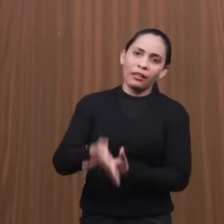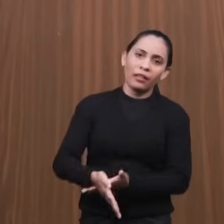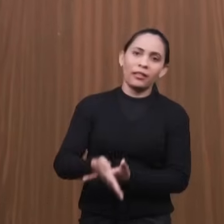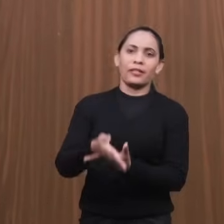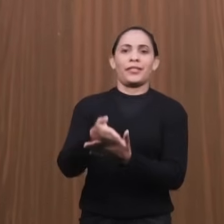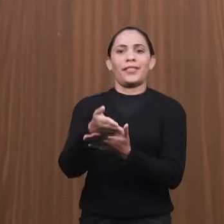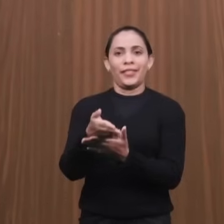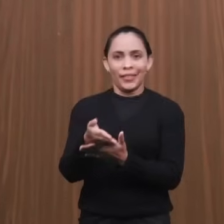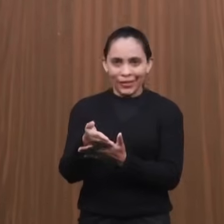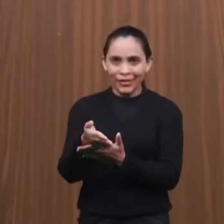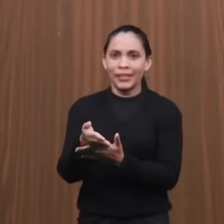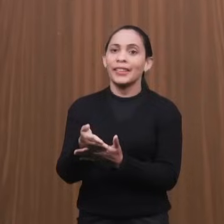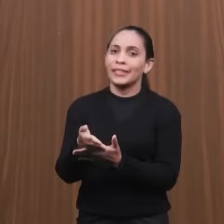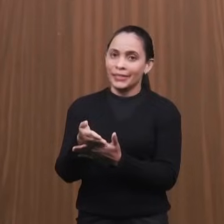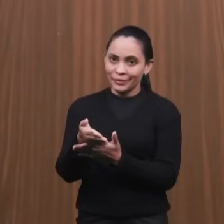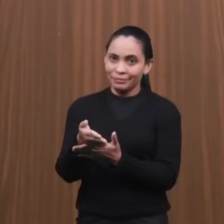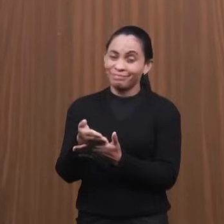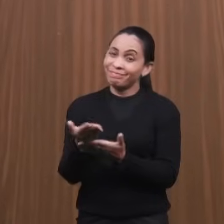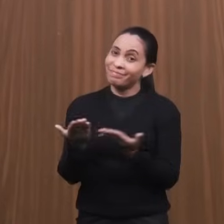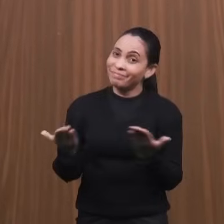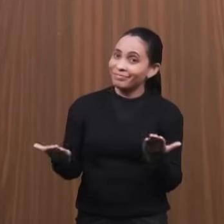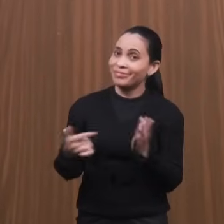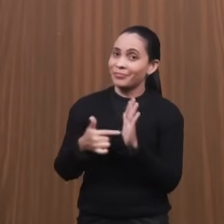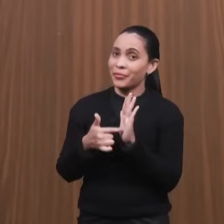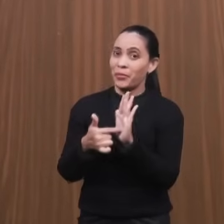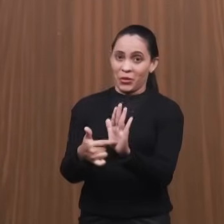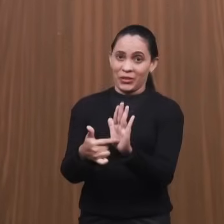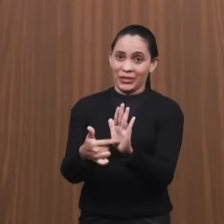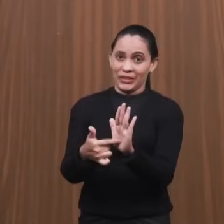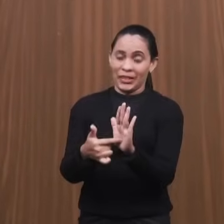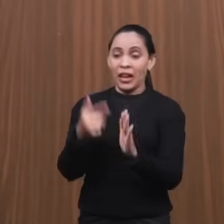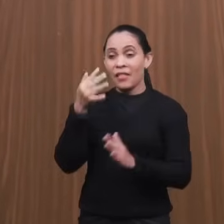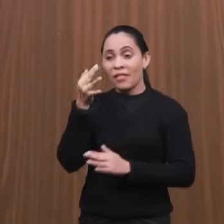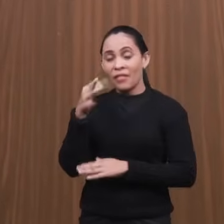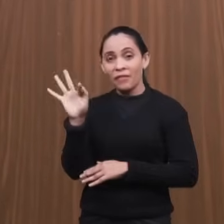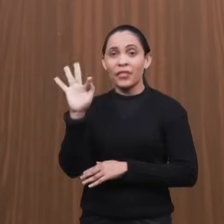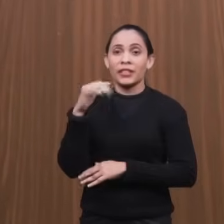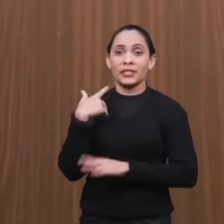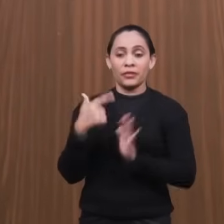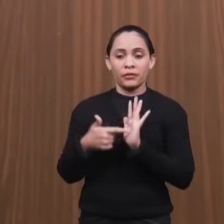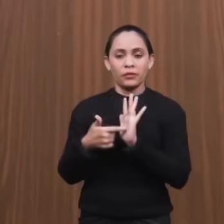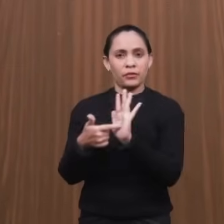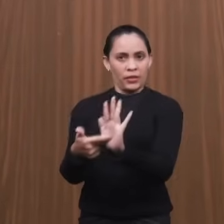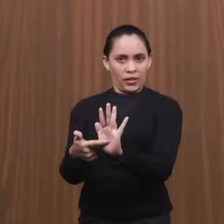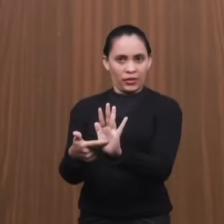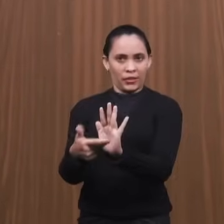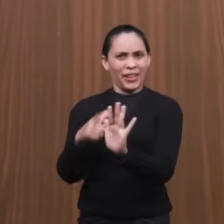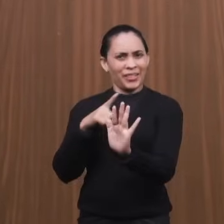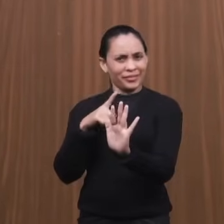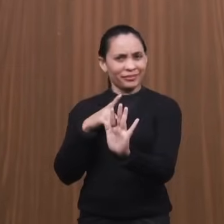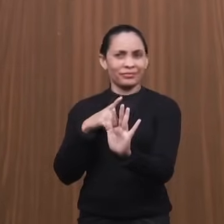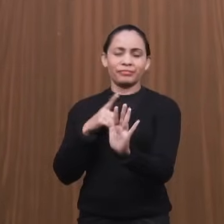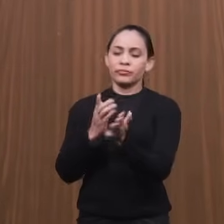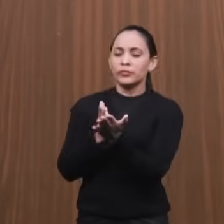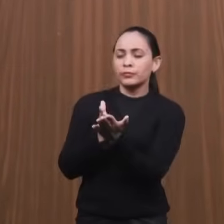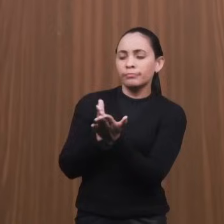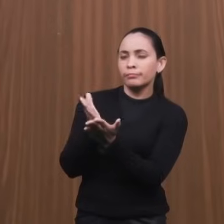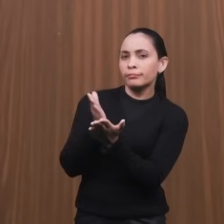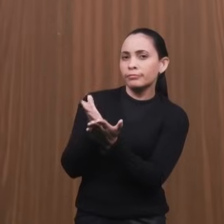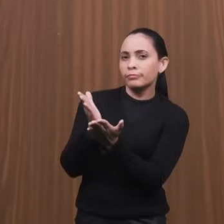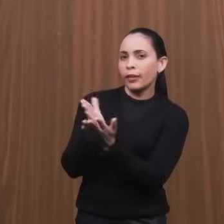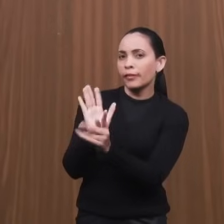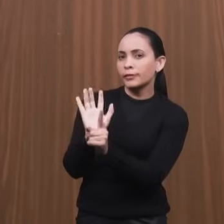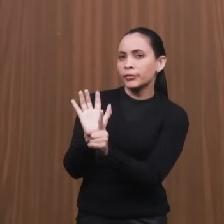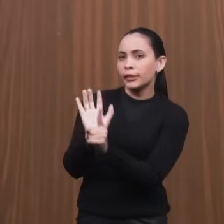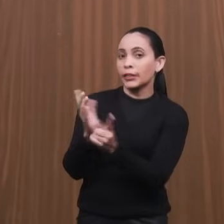se escorregaram para o vosso meio. É a versão francesa, que se introduziram, na verdade, né? Se introduziram. A